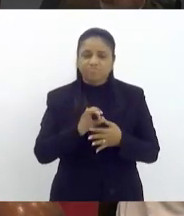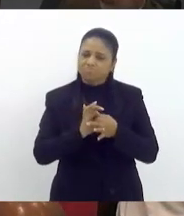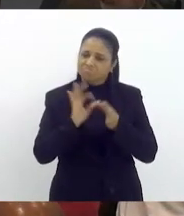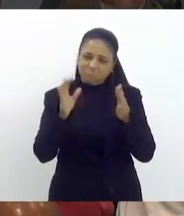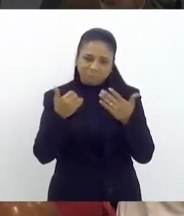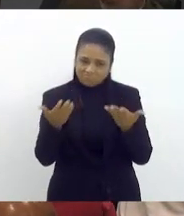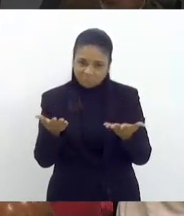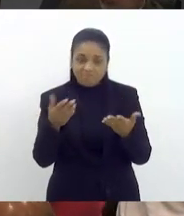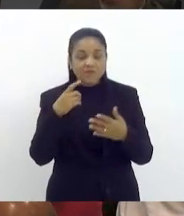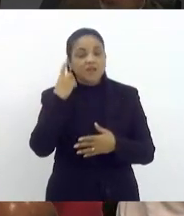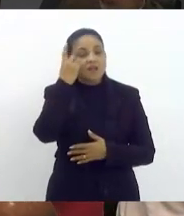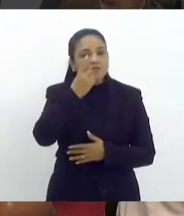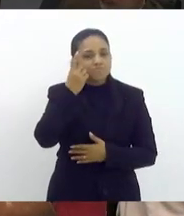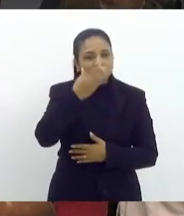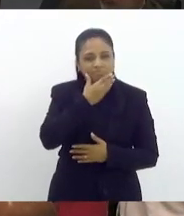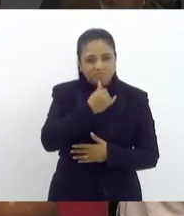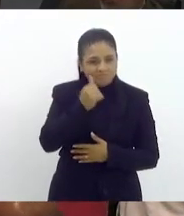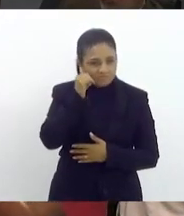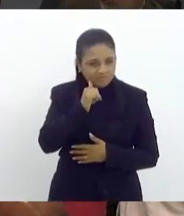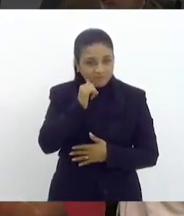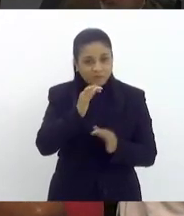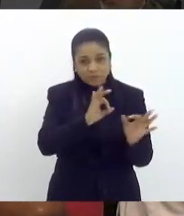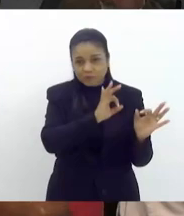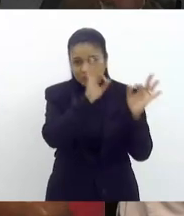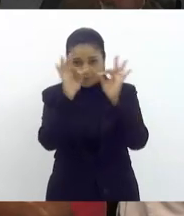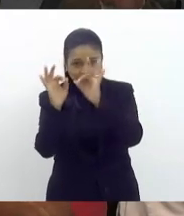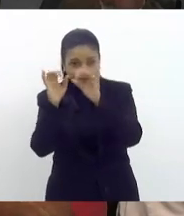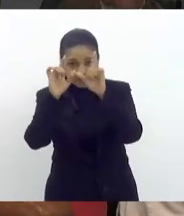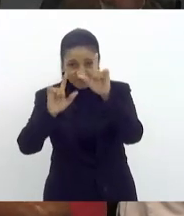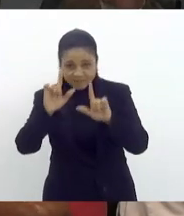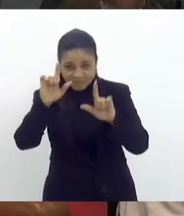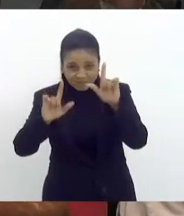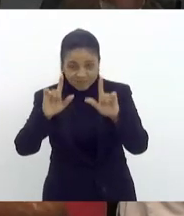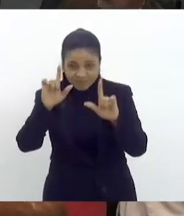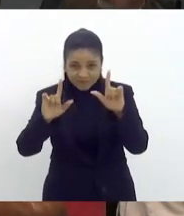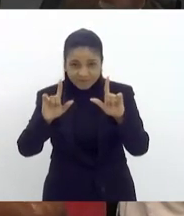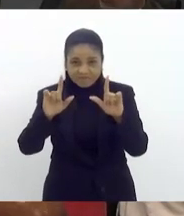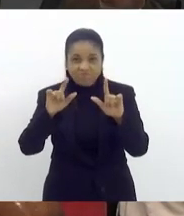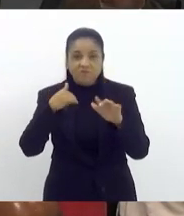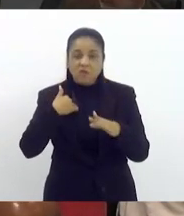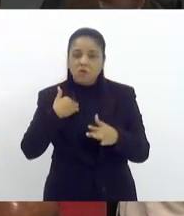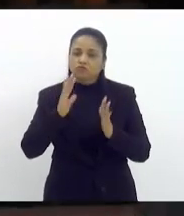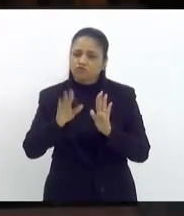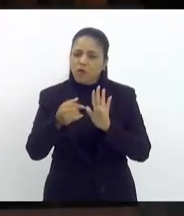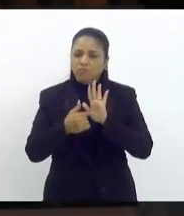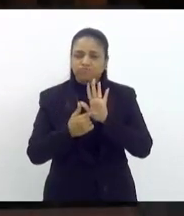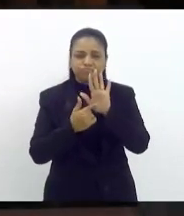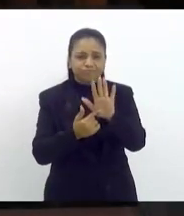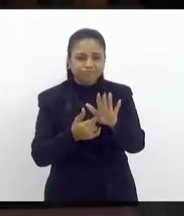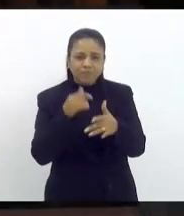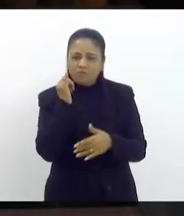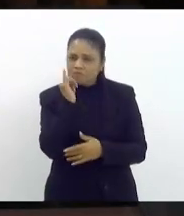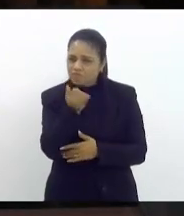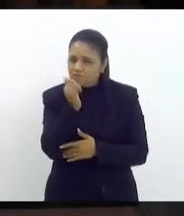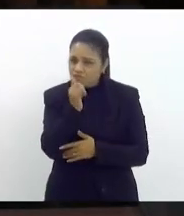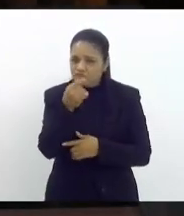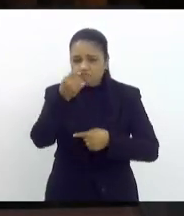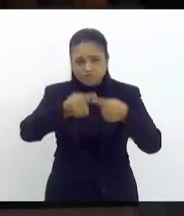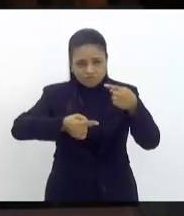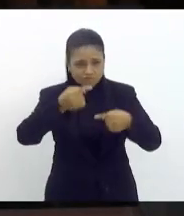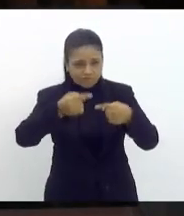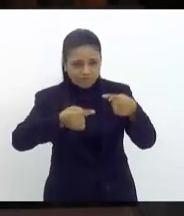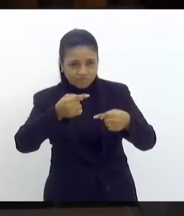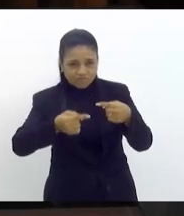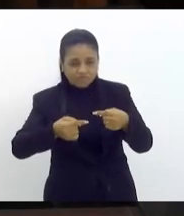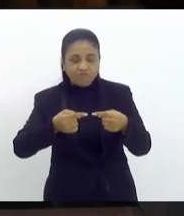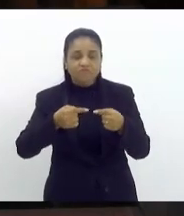deputados deputadas todos aqueles que nos assistem na TV Alerj eu já expus aqui na minha fala de discussão da